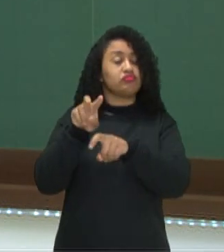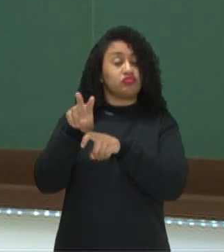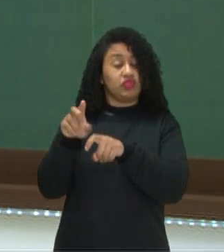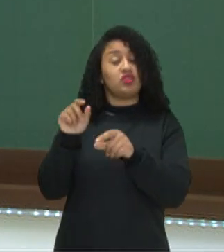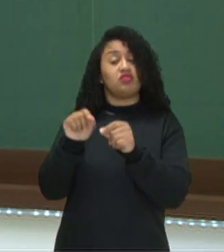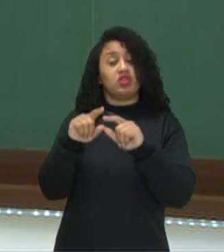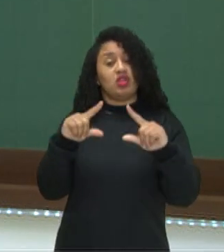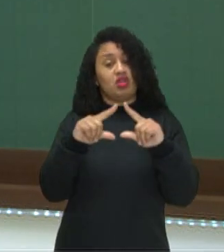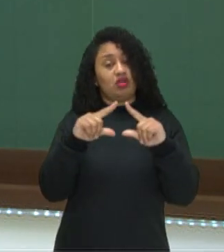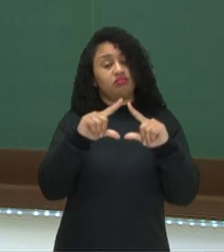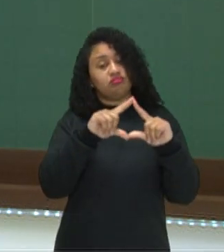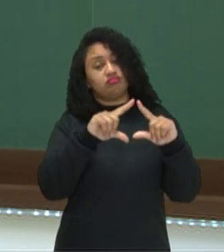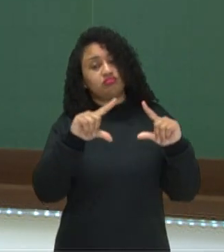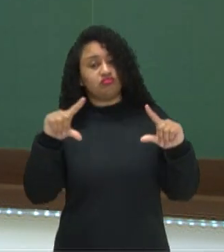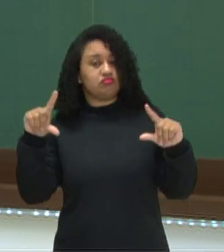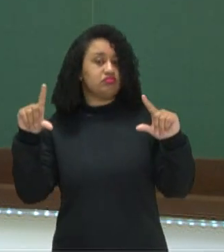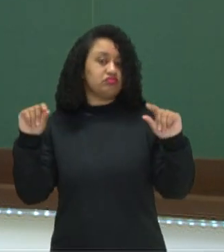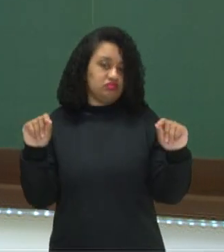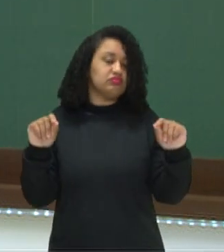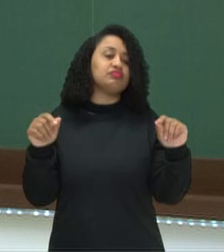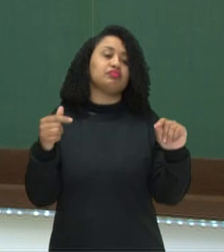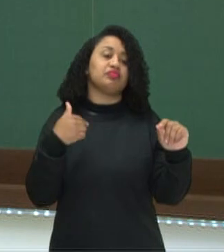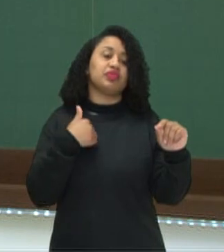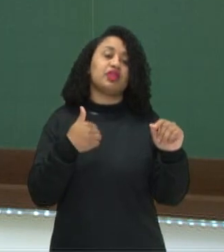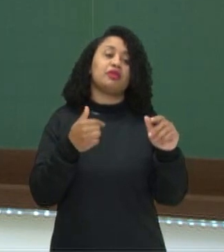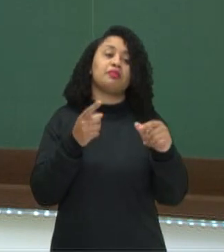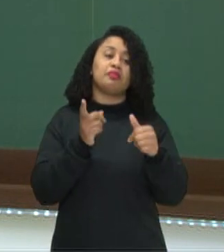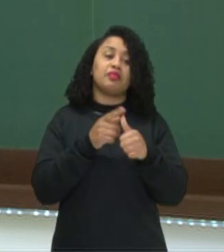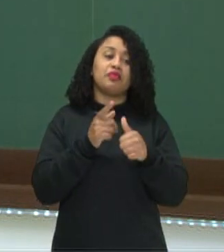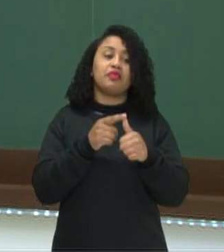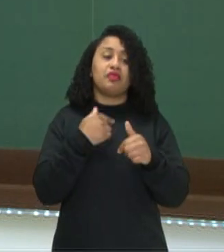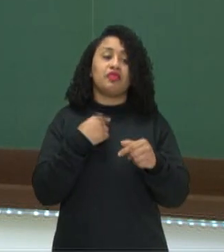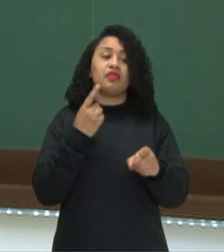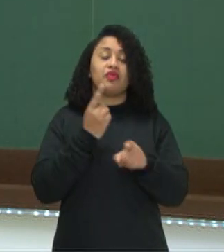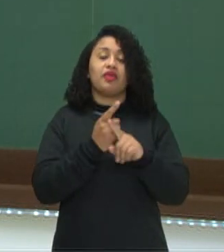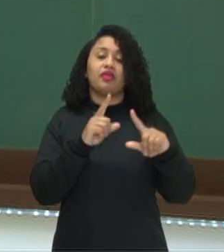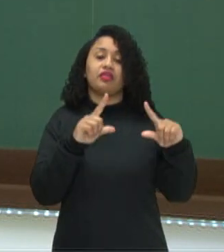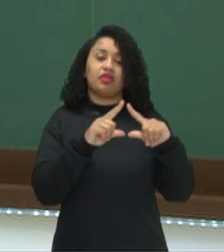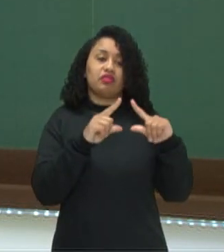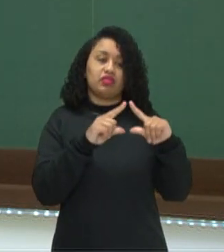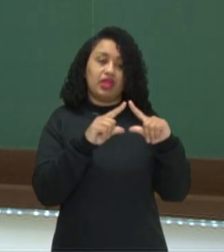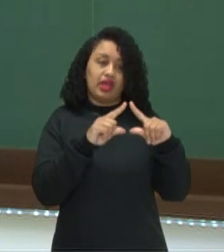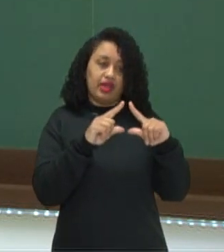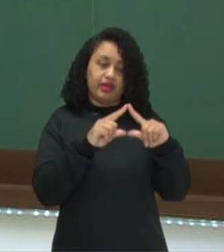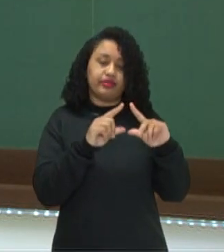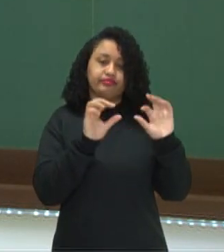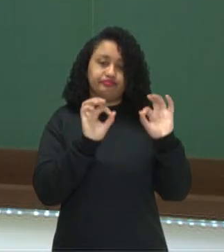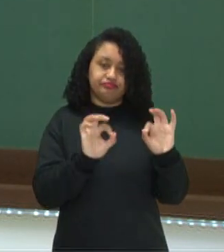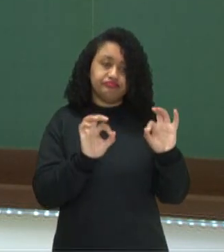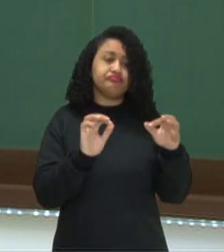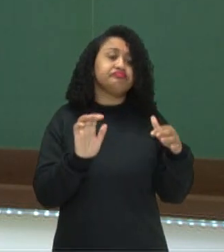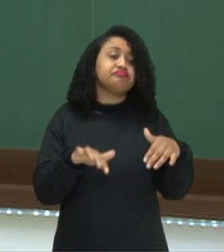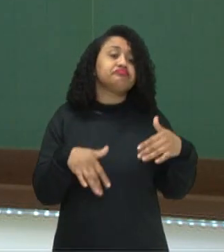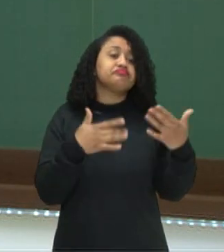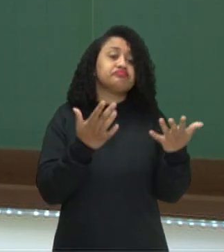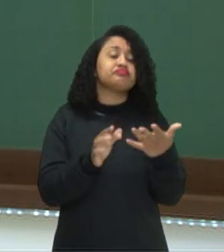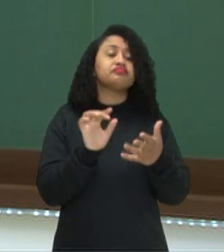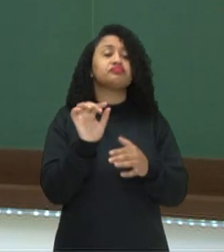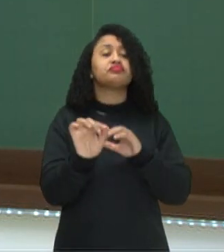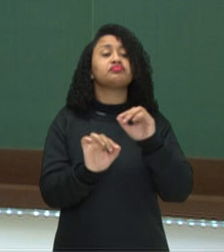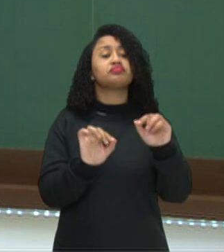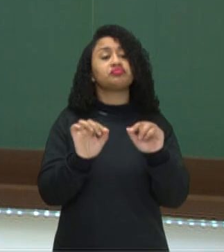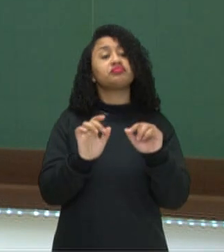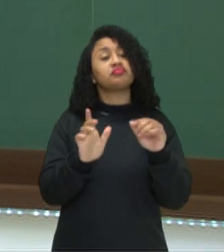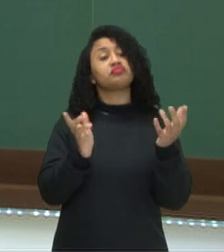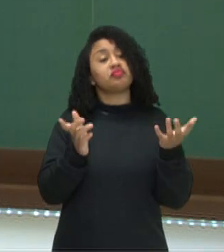de Bhaskara. Nesse primeiro momento, nós vamos determinar o delta, né? Então, vamos fazer